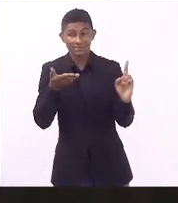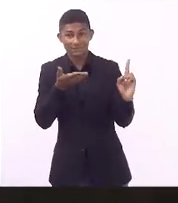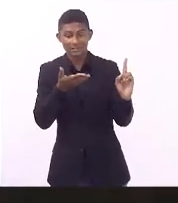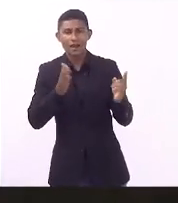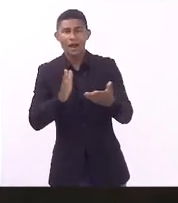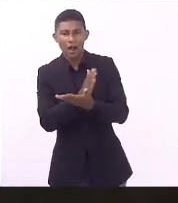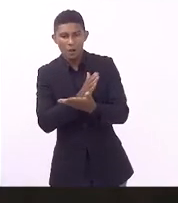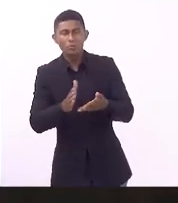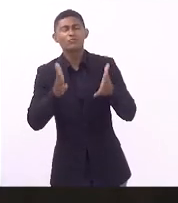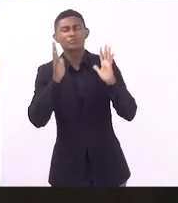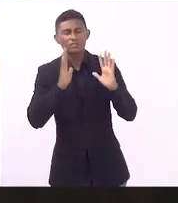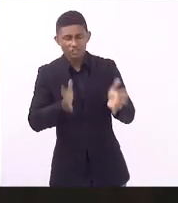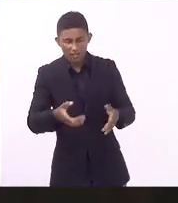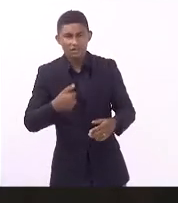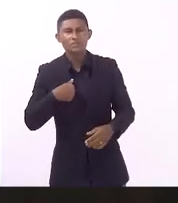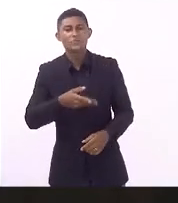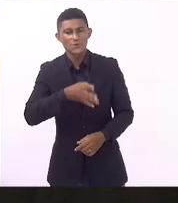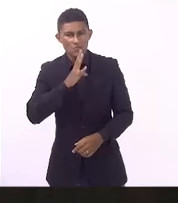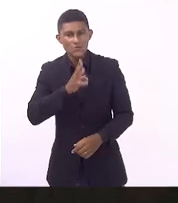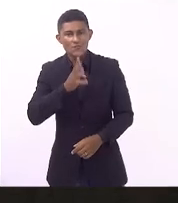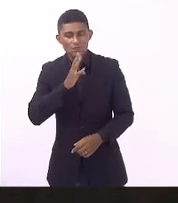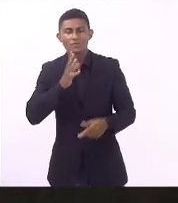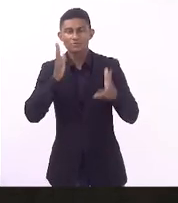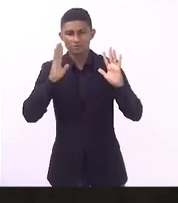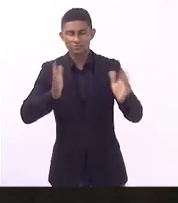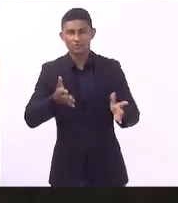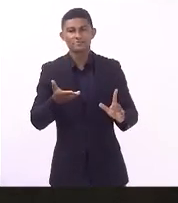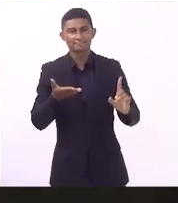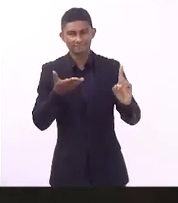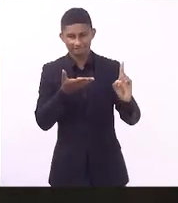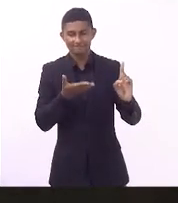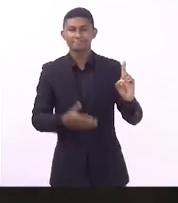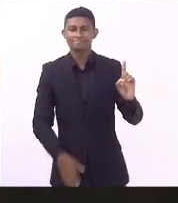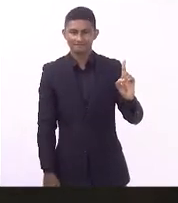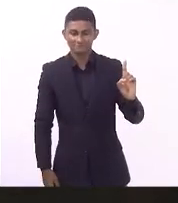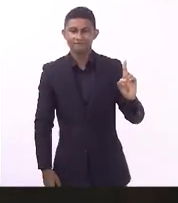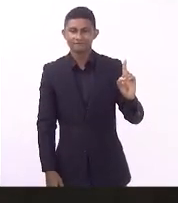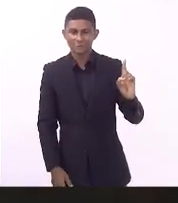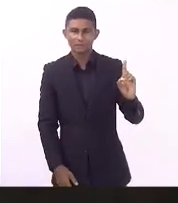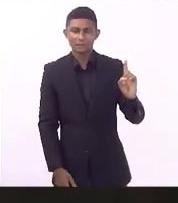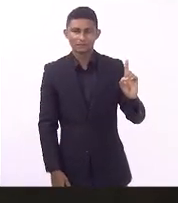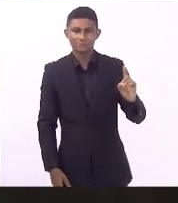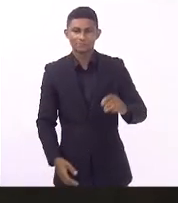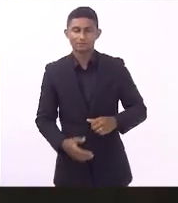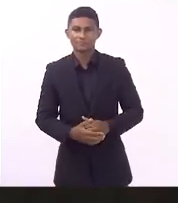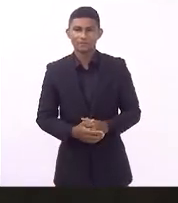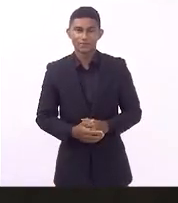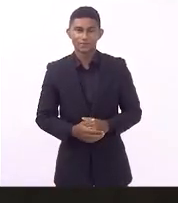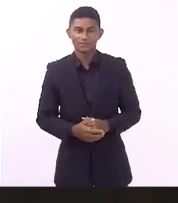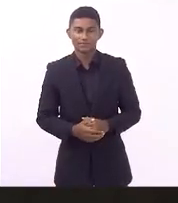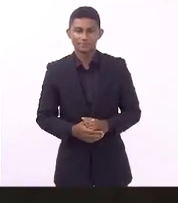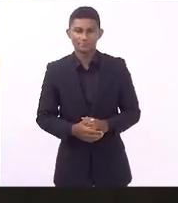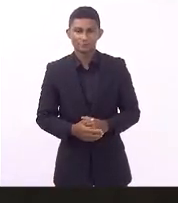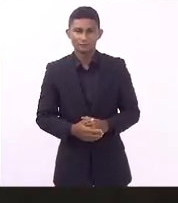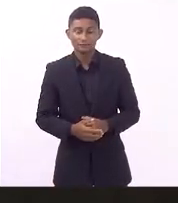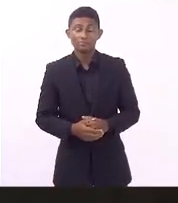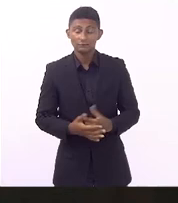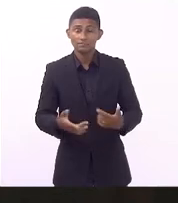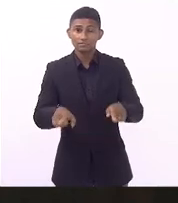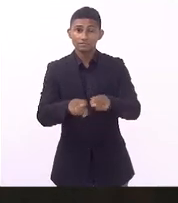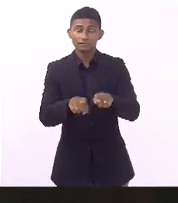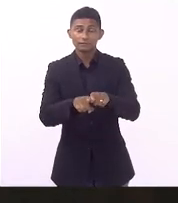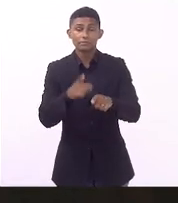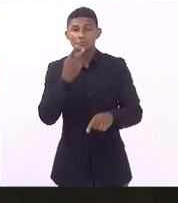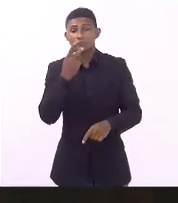quais eu passei a conhecer quando convivi com ele nesse tempo na ABI, e quero dizer,